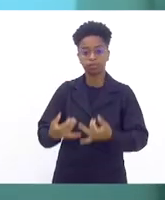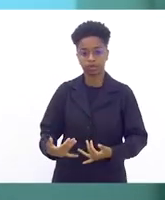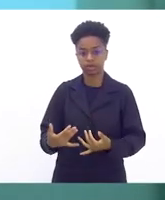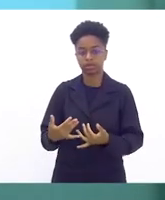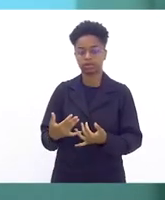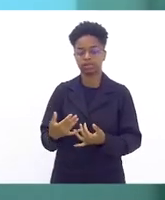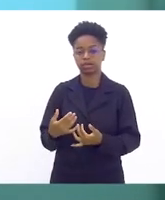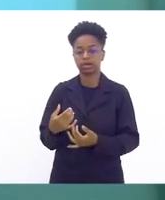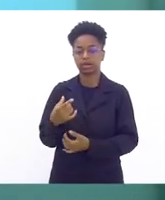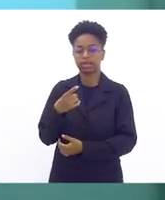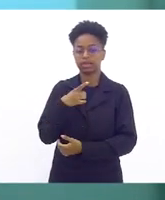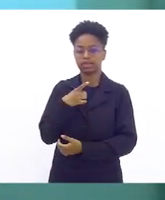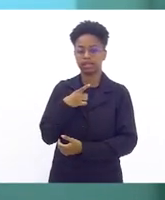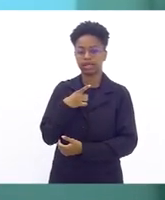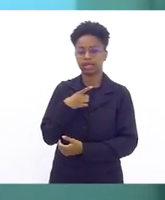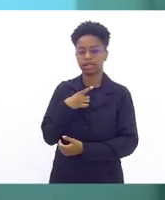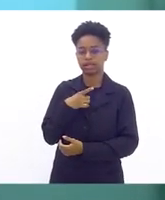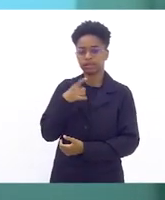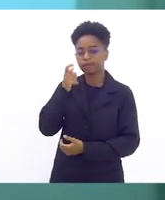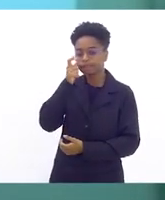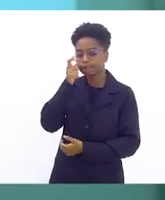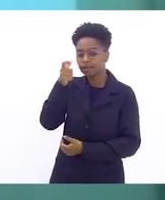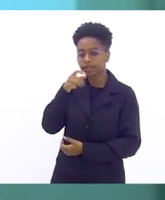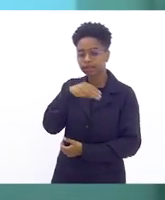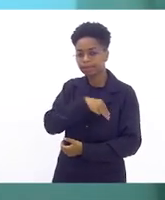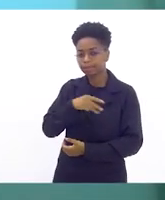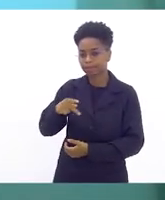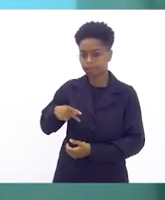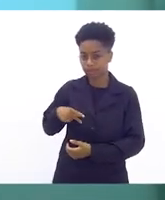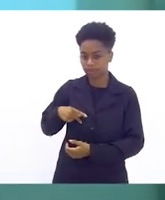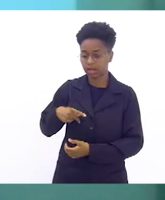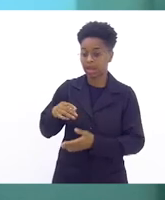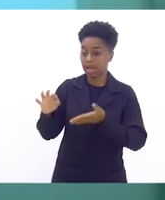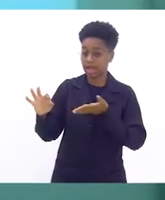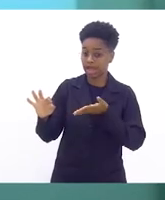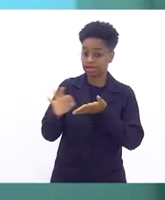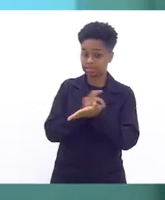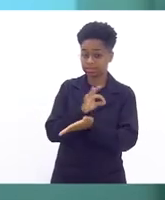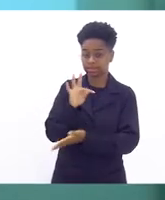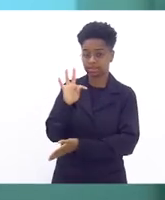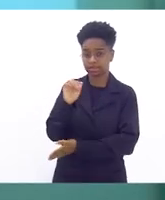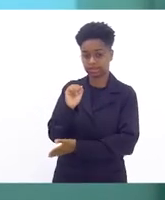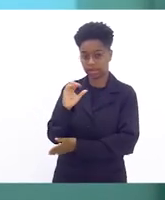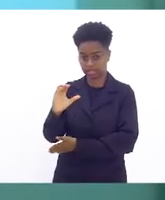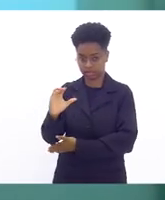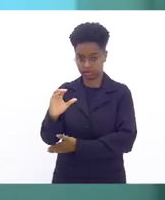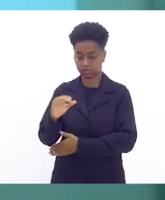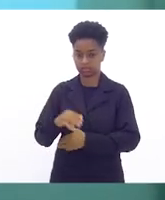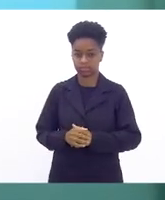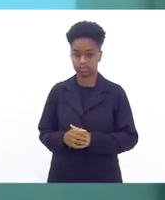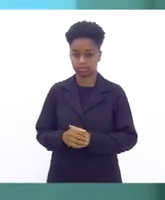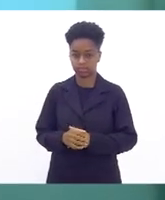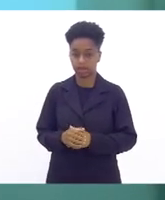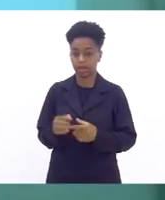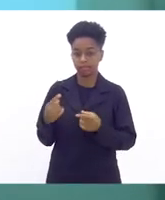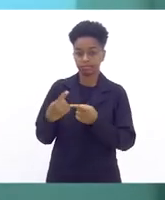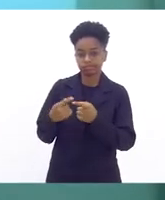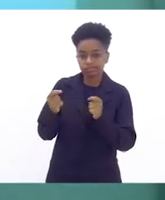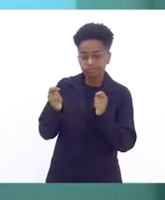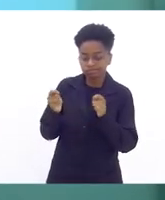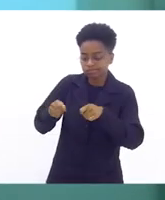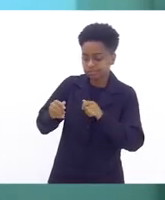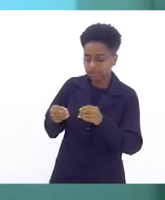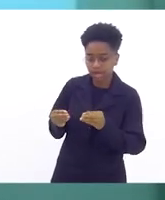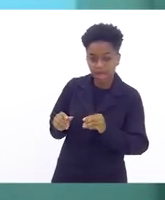haviam um interesse do Ministério Público em assinarmos um saque para que execução do fecão